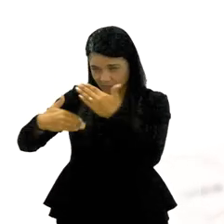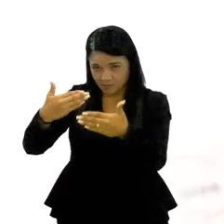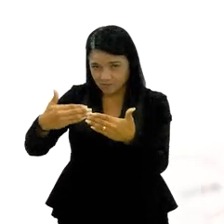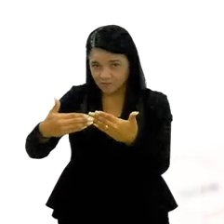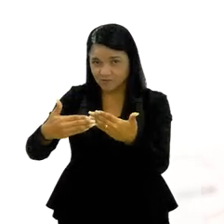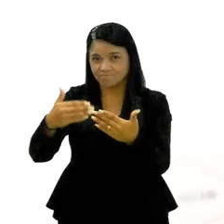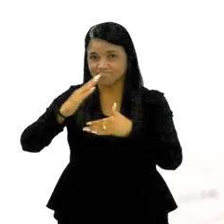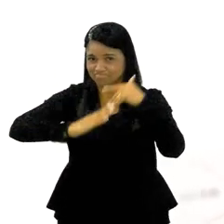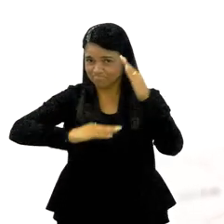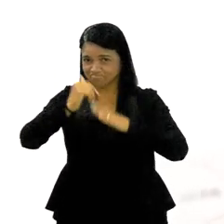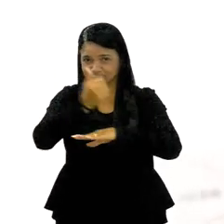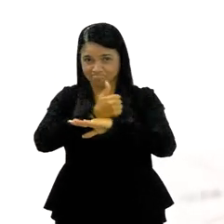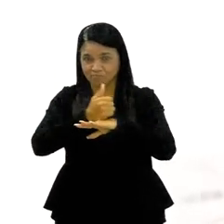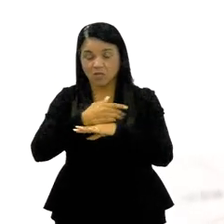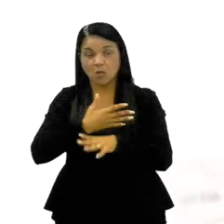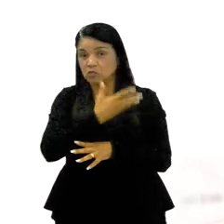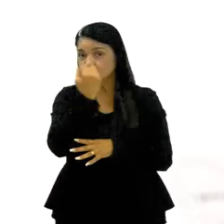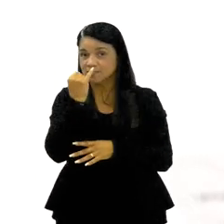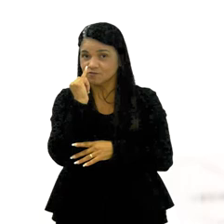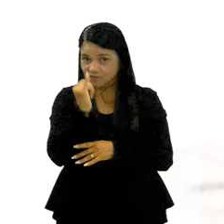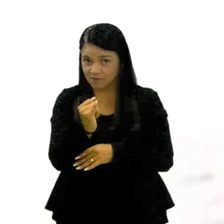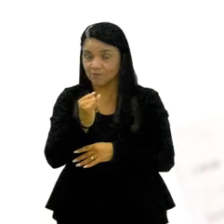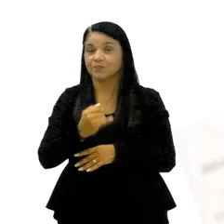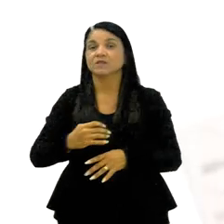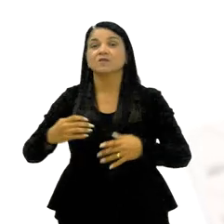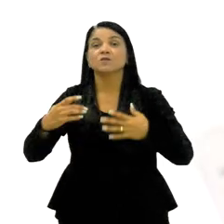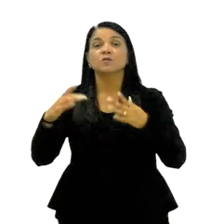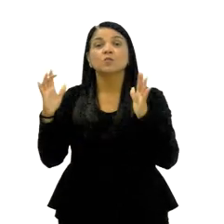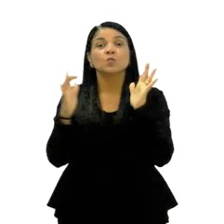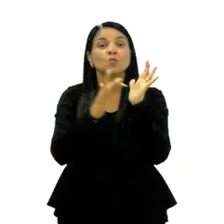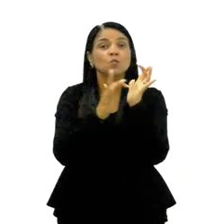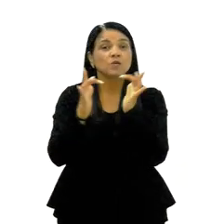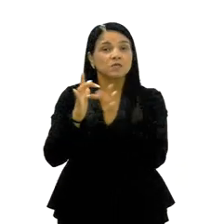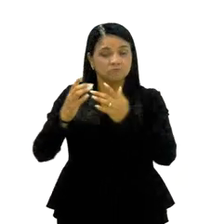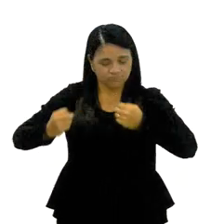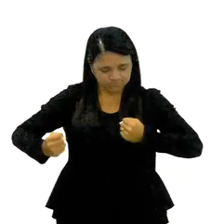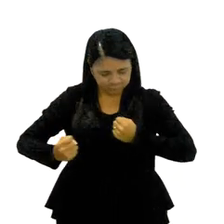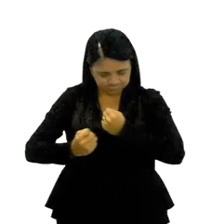a minha trajetória, eu acabei não comentando sobre isso. O Cristo Oxalá é um divisor de águas,